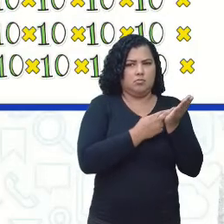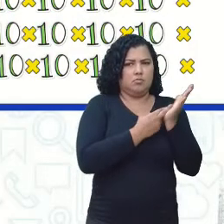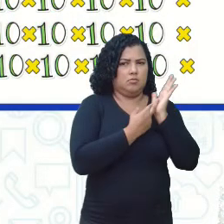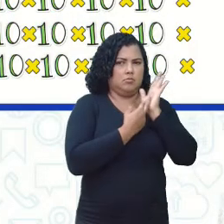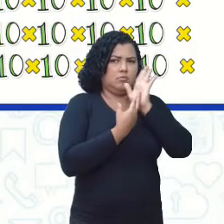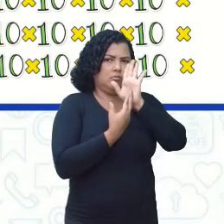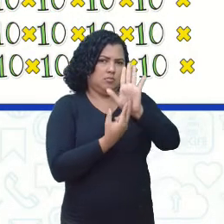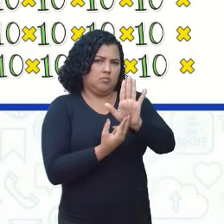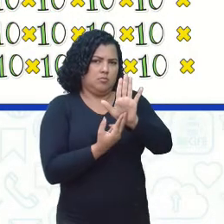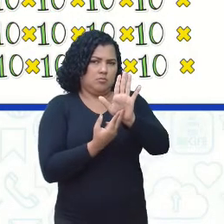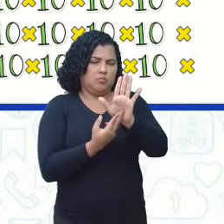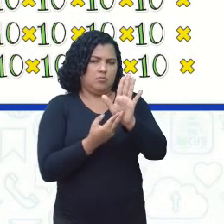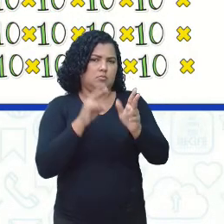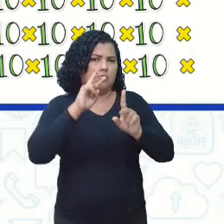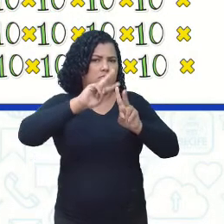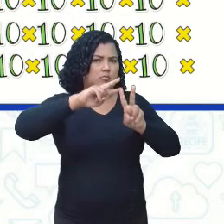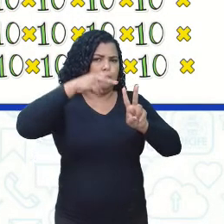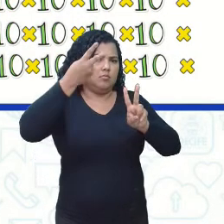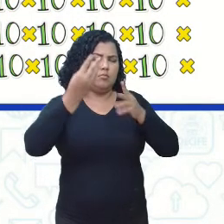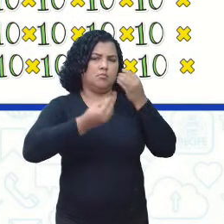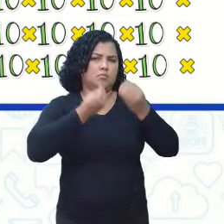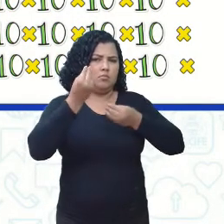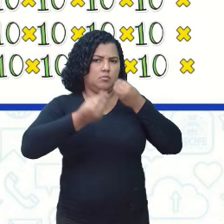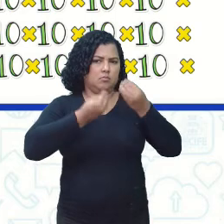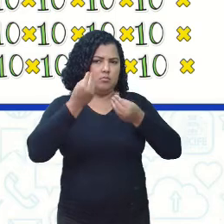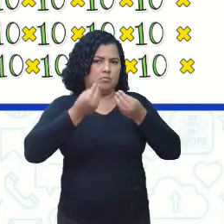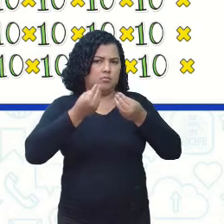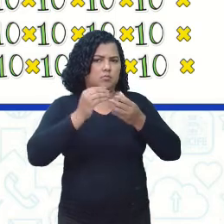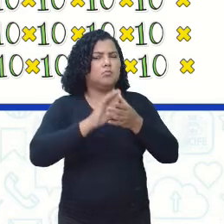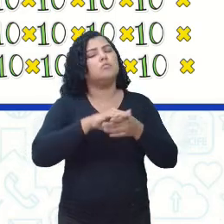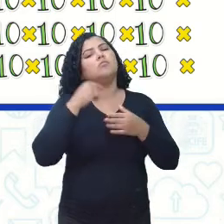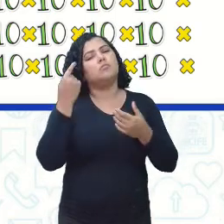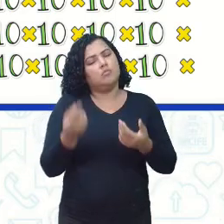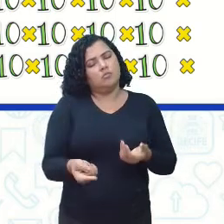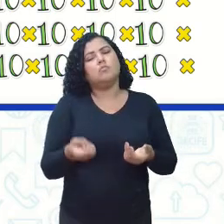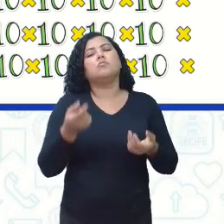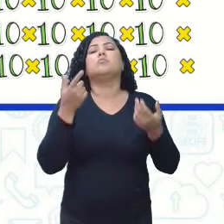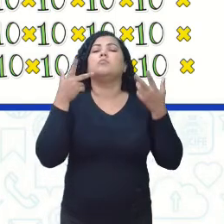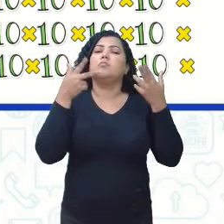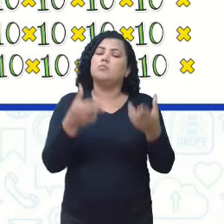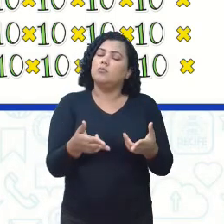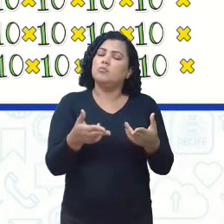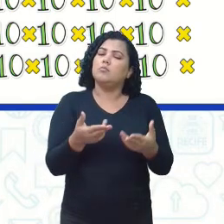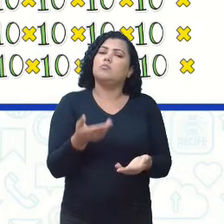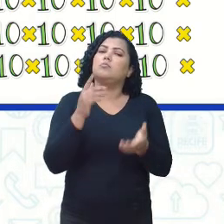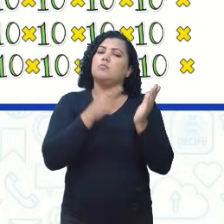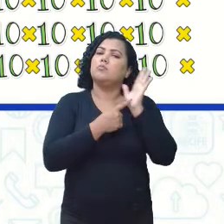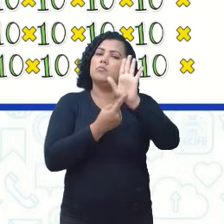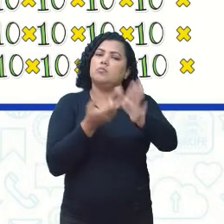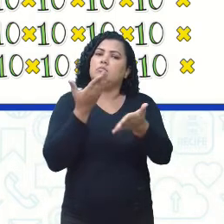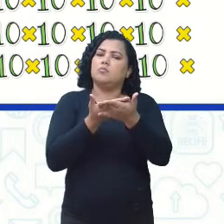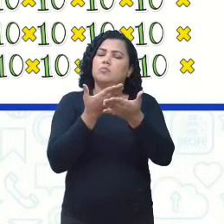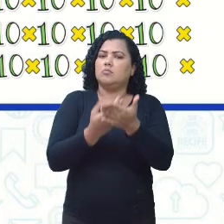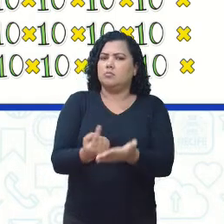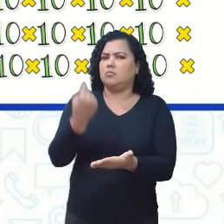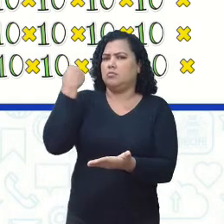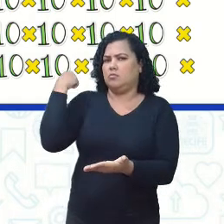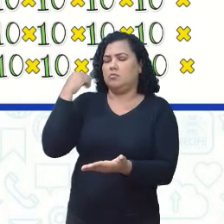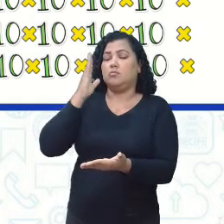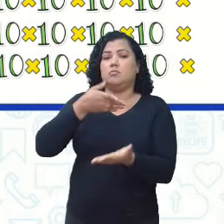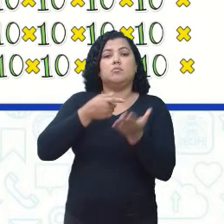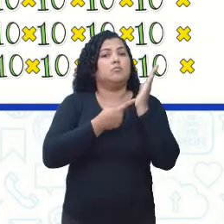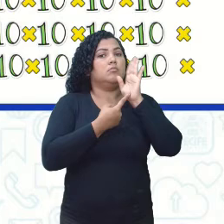número Google como multiplicação de 10 é justamente aquilo que eu trouxe na aula anterior e que eu falei no início, né? Ou seja, quando eu tenho